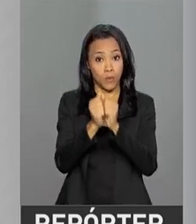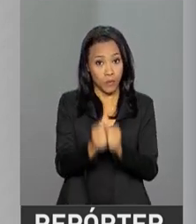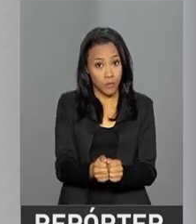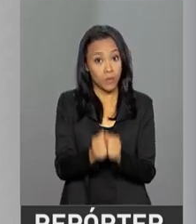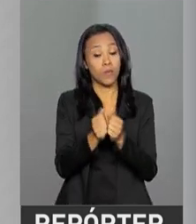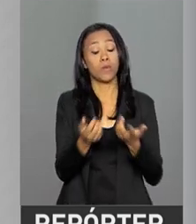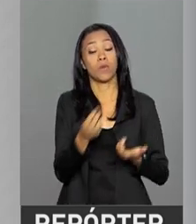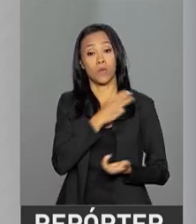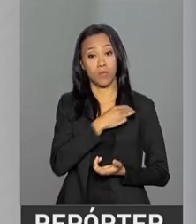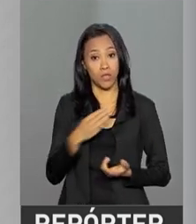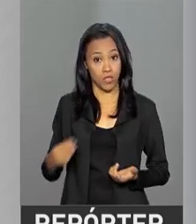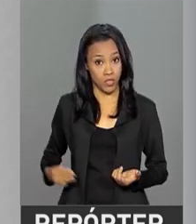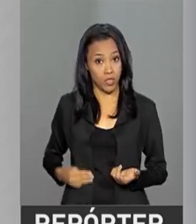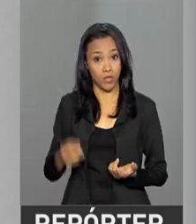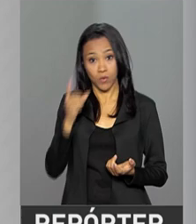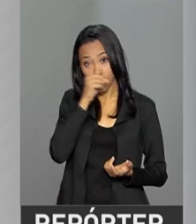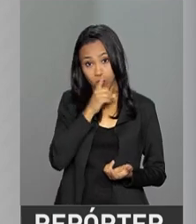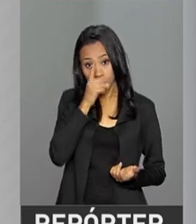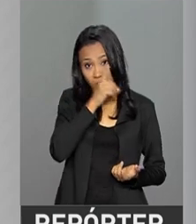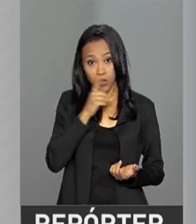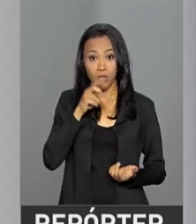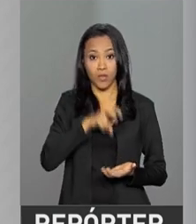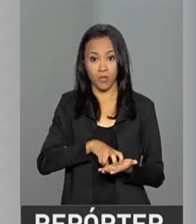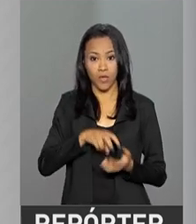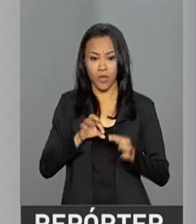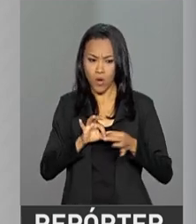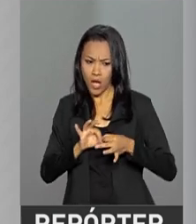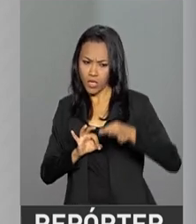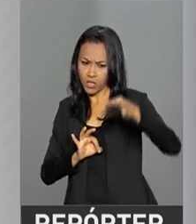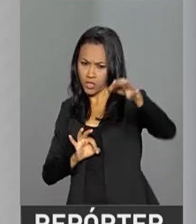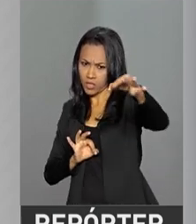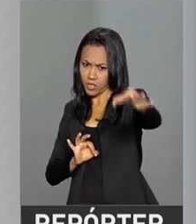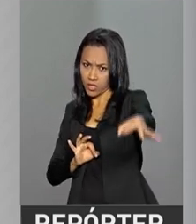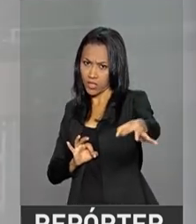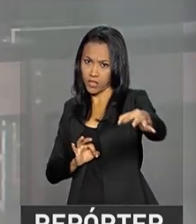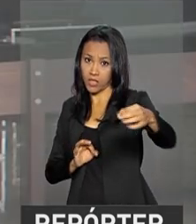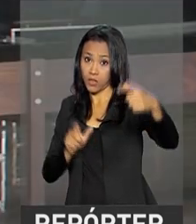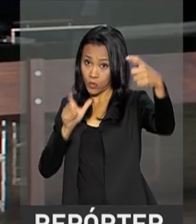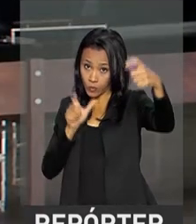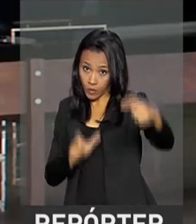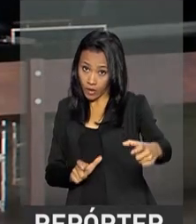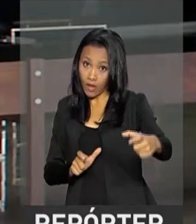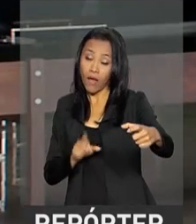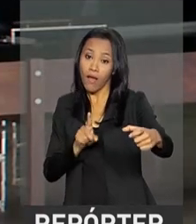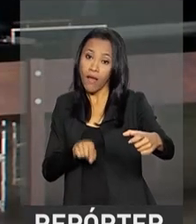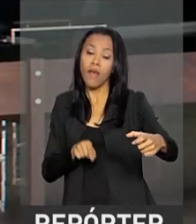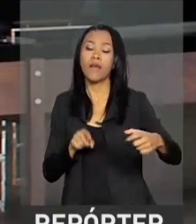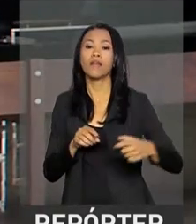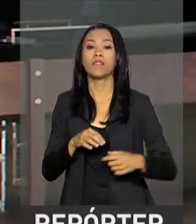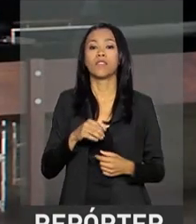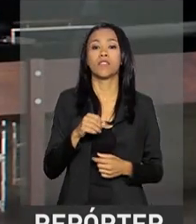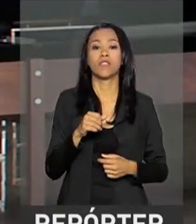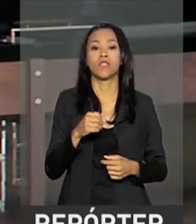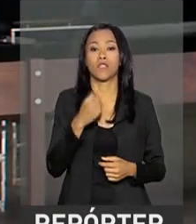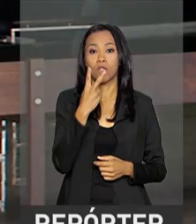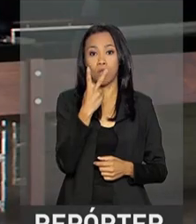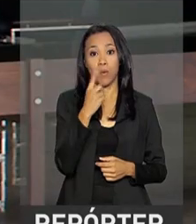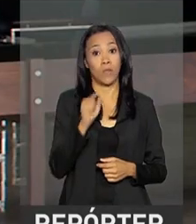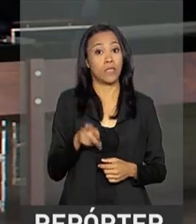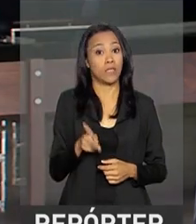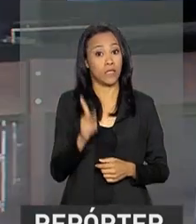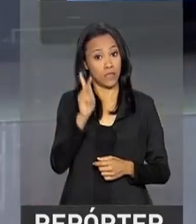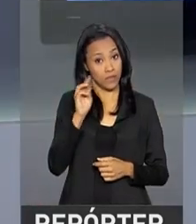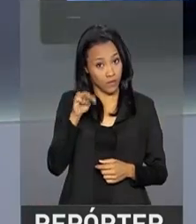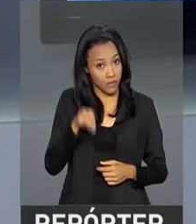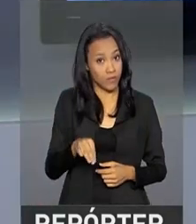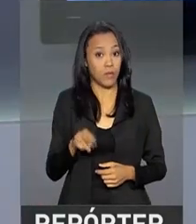de domingo caminhando a distância entre as duas residências oficiais é de cerca de dois quilômetros